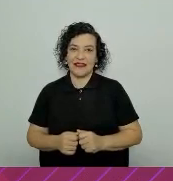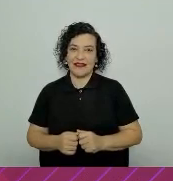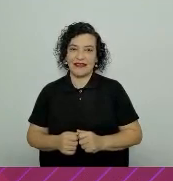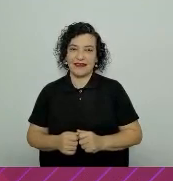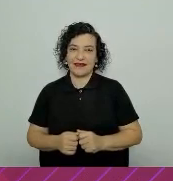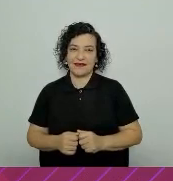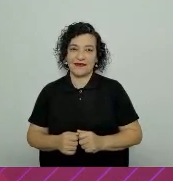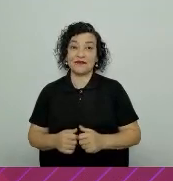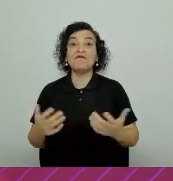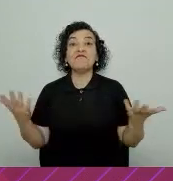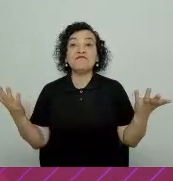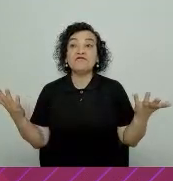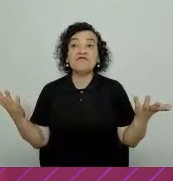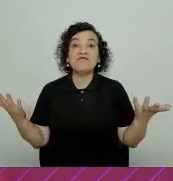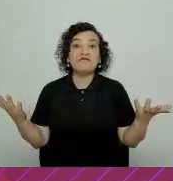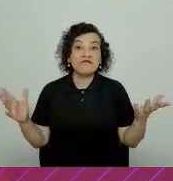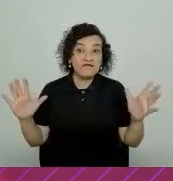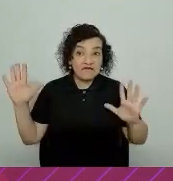Alguém